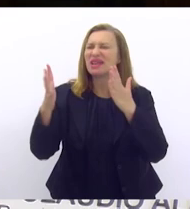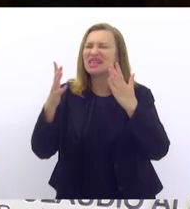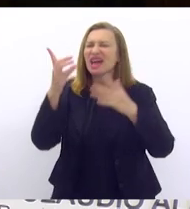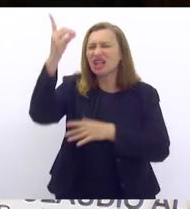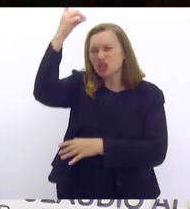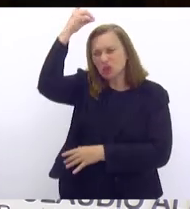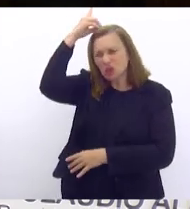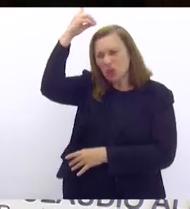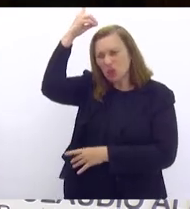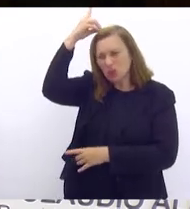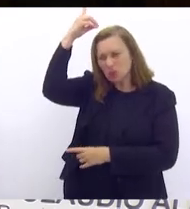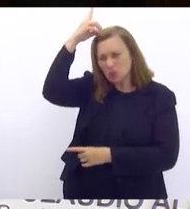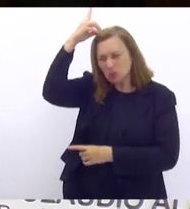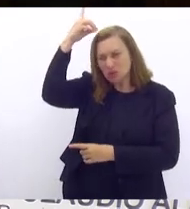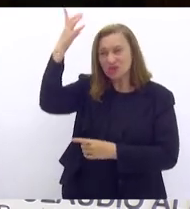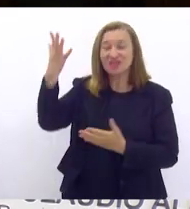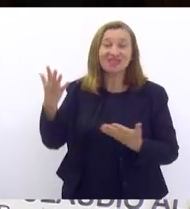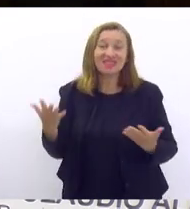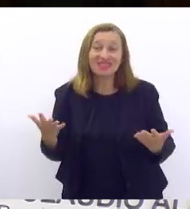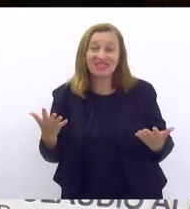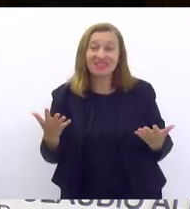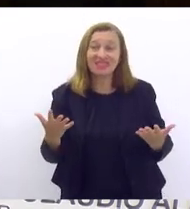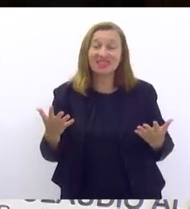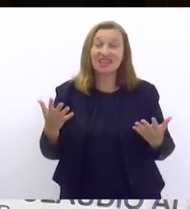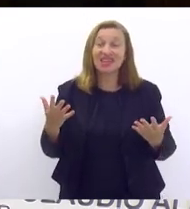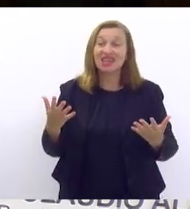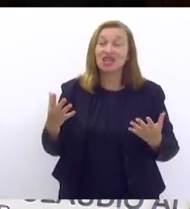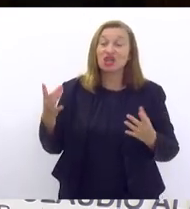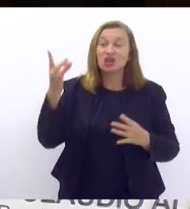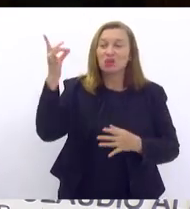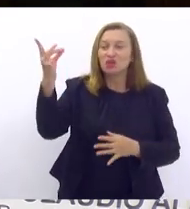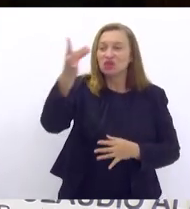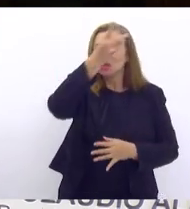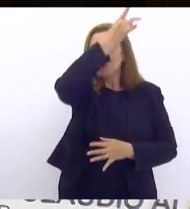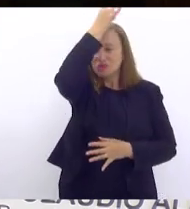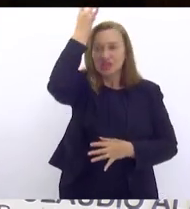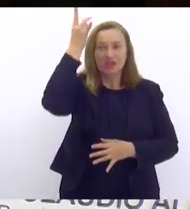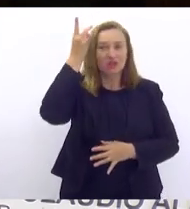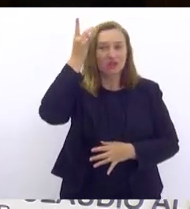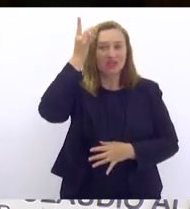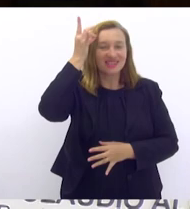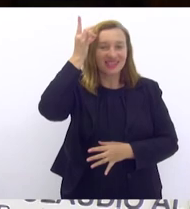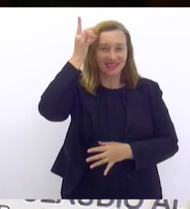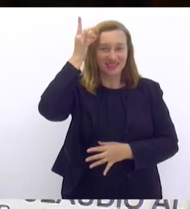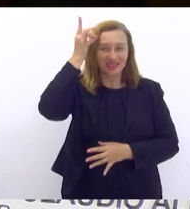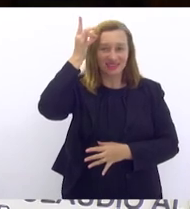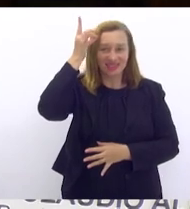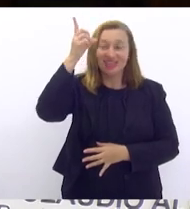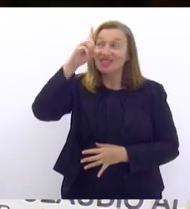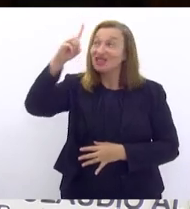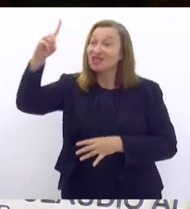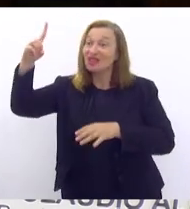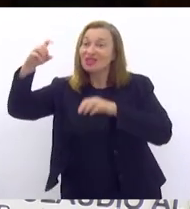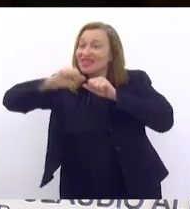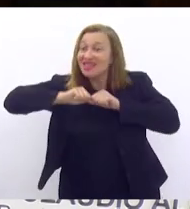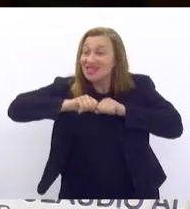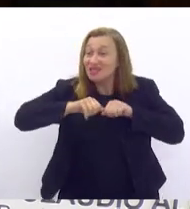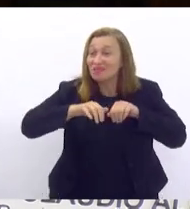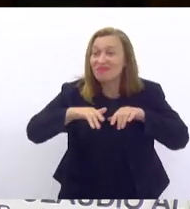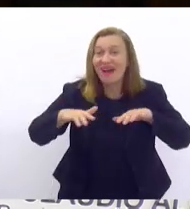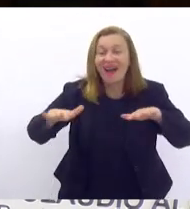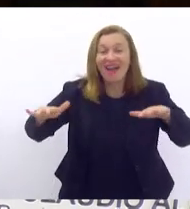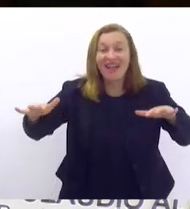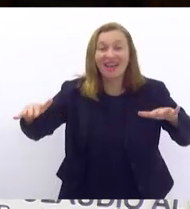tantos carismas que o Espírito Santo por excelência, distribui dentro